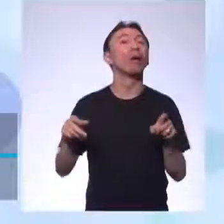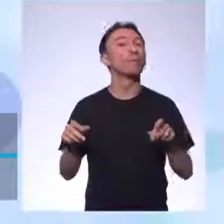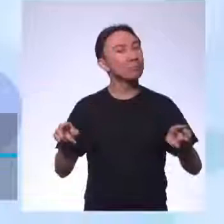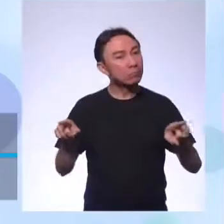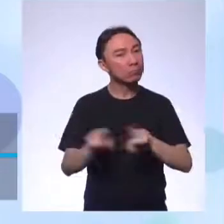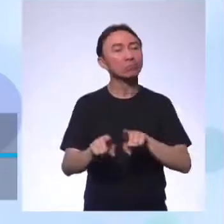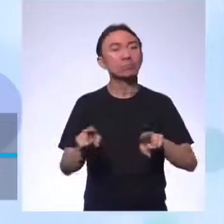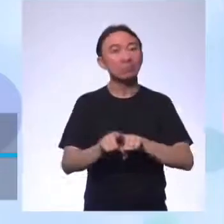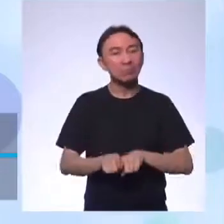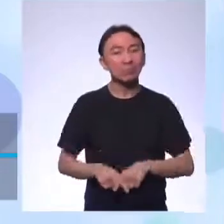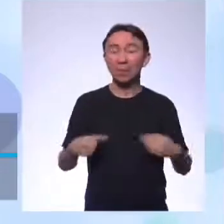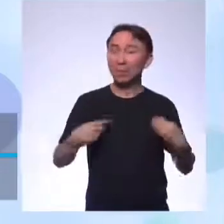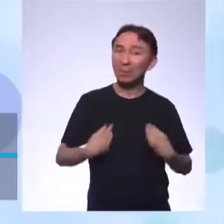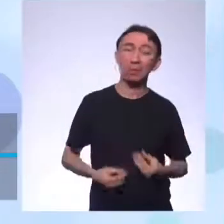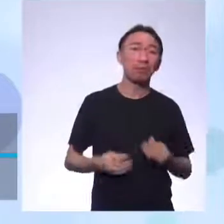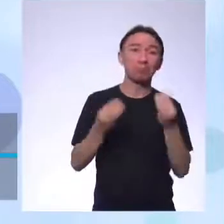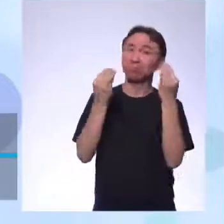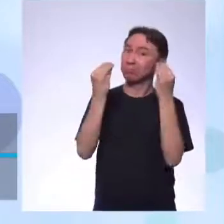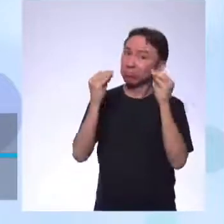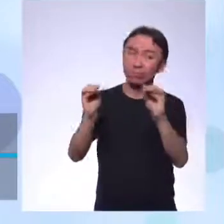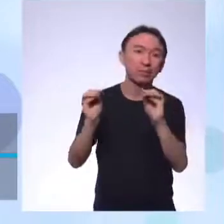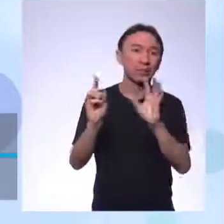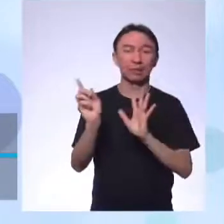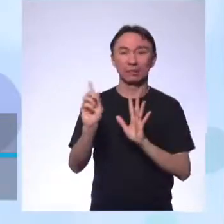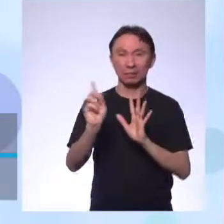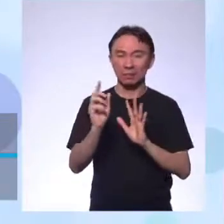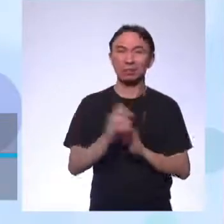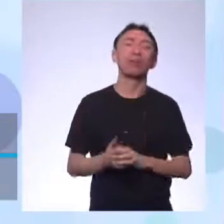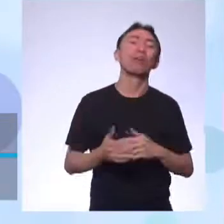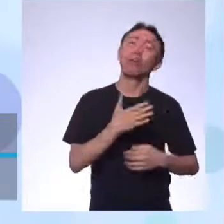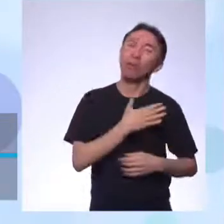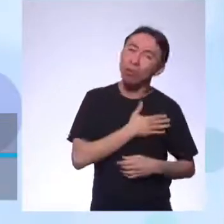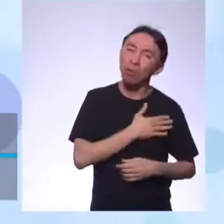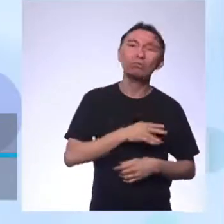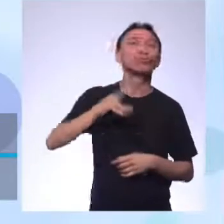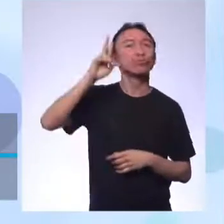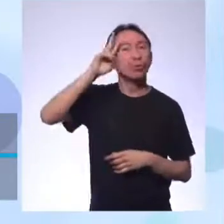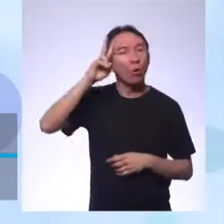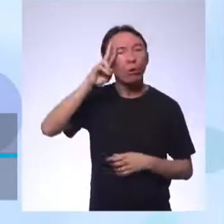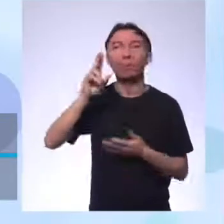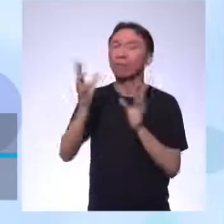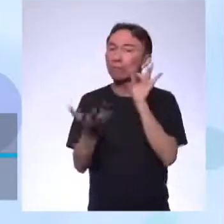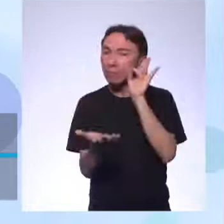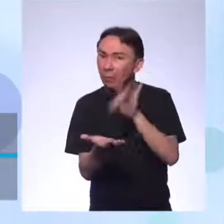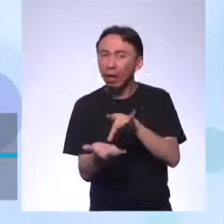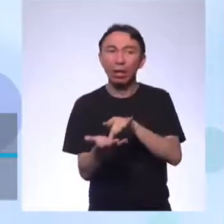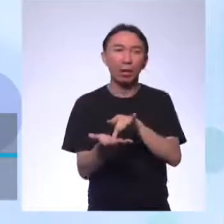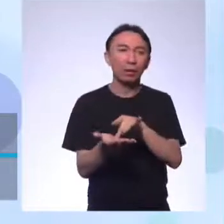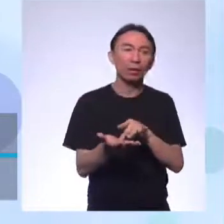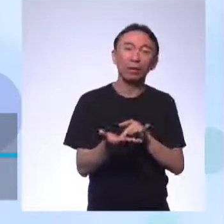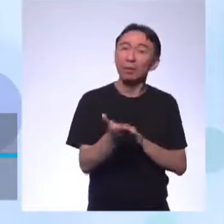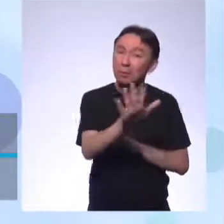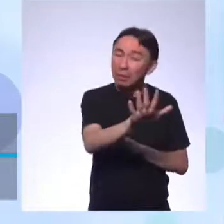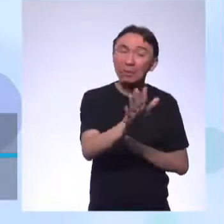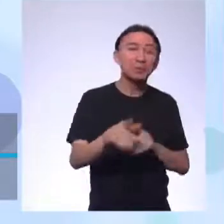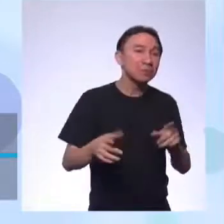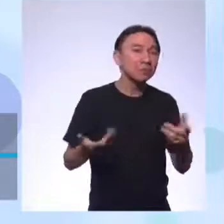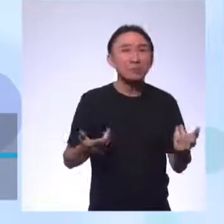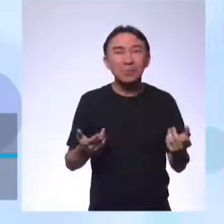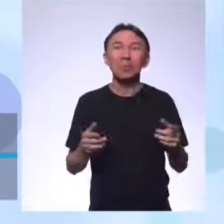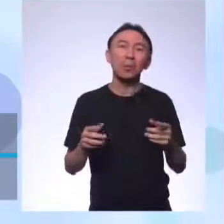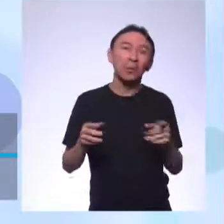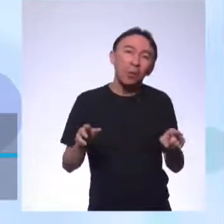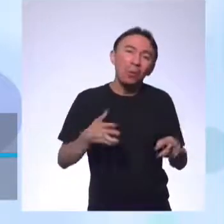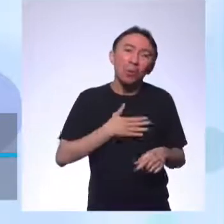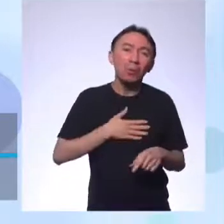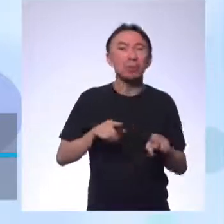nem vou acrescentar nada, porque eu gosto bastante de histórias do realismo, gosto de histórias de dor, tal, mas histórias que nos elevam, que nos dão esperança.